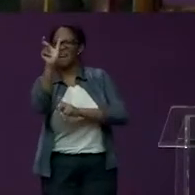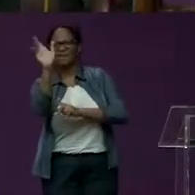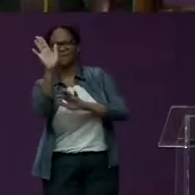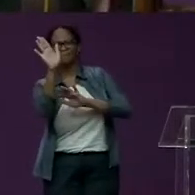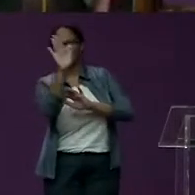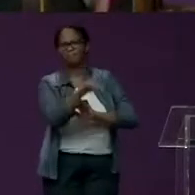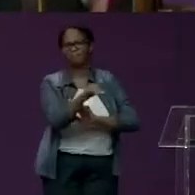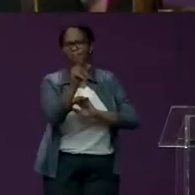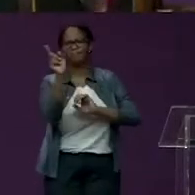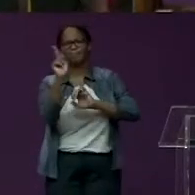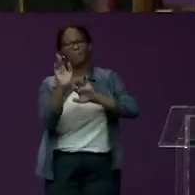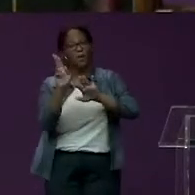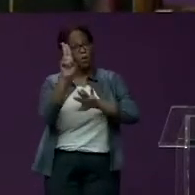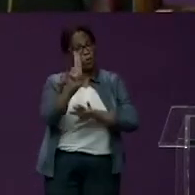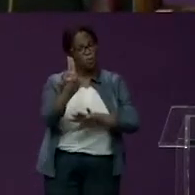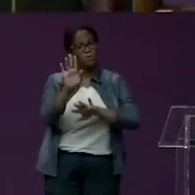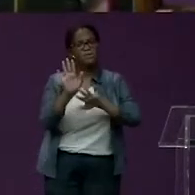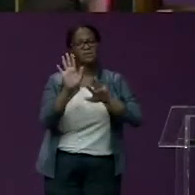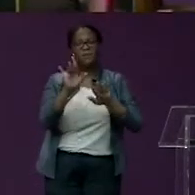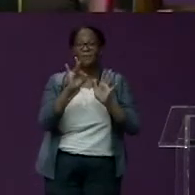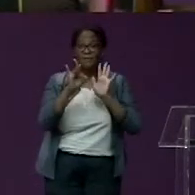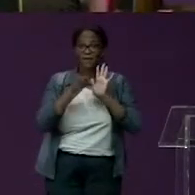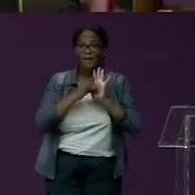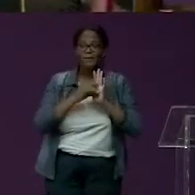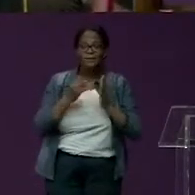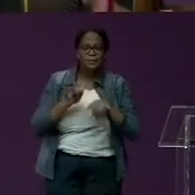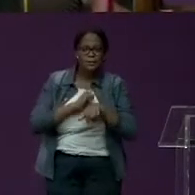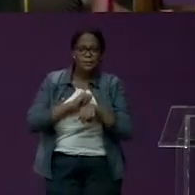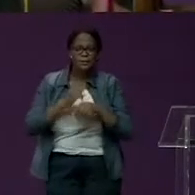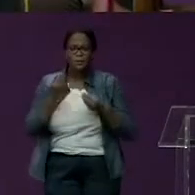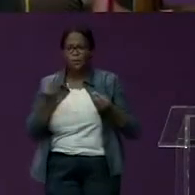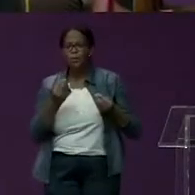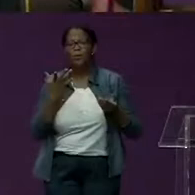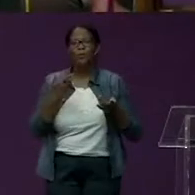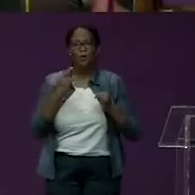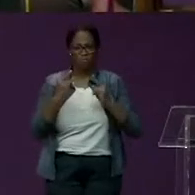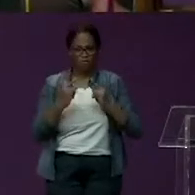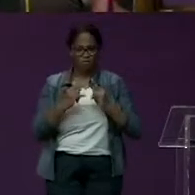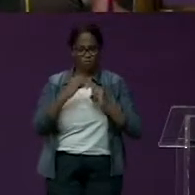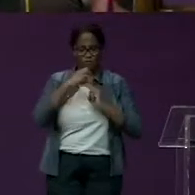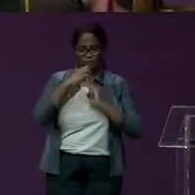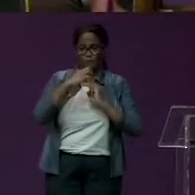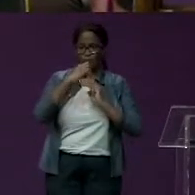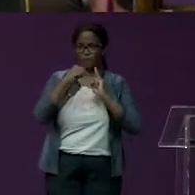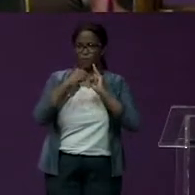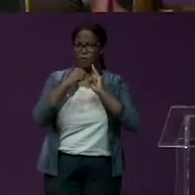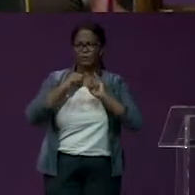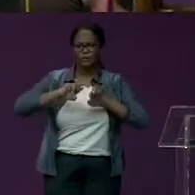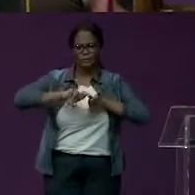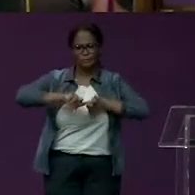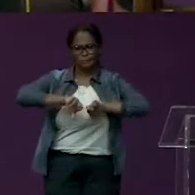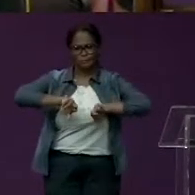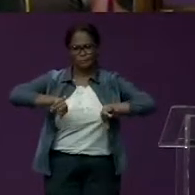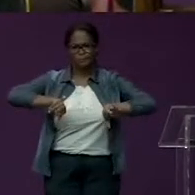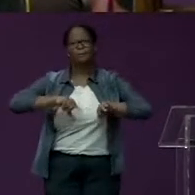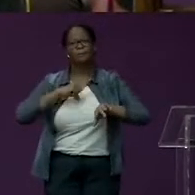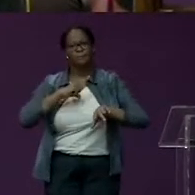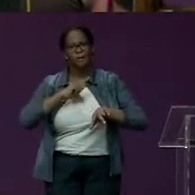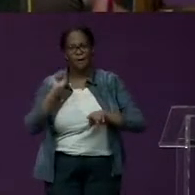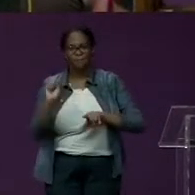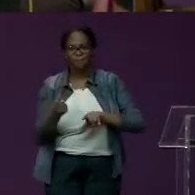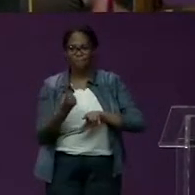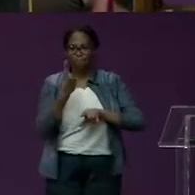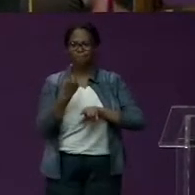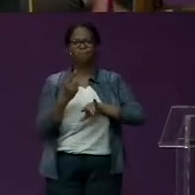esse termo travessia, mas no fundo é... De que maneira manter uma instituição que tem suas diferenças, é